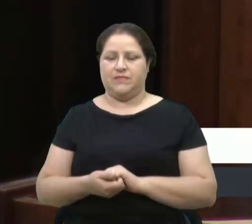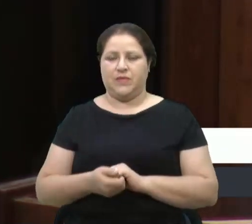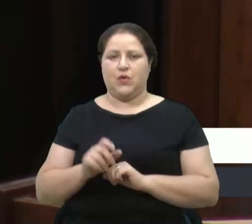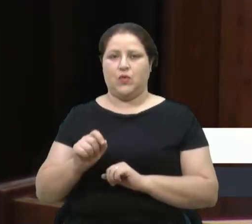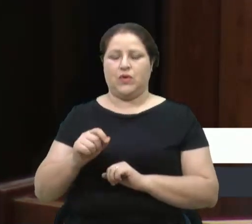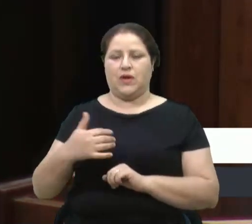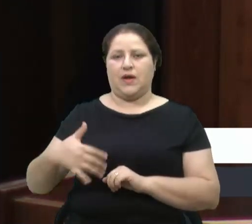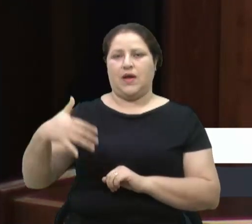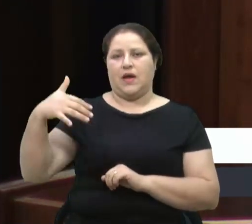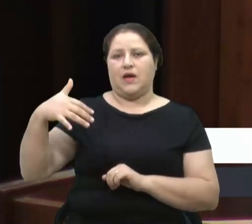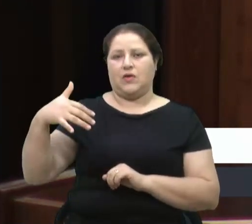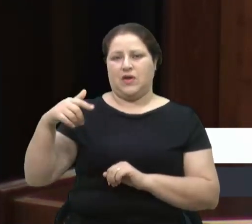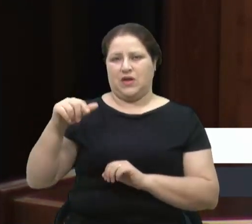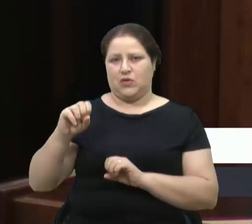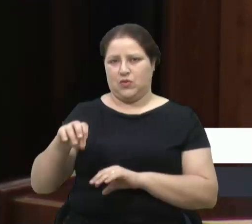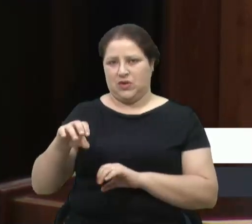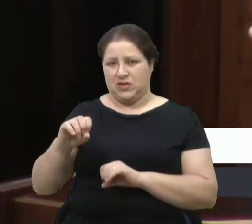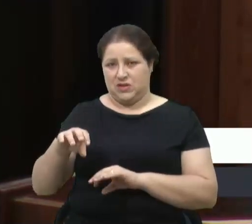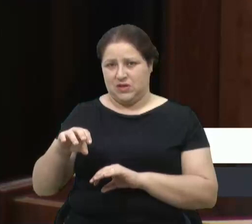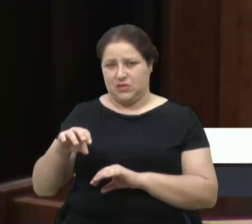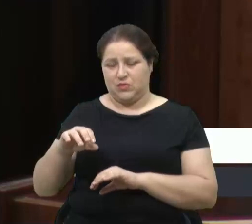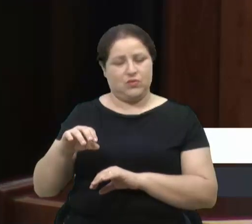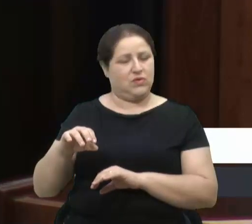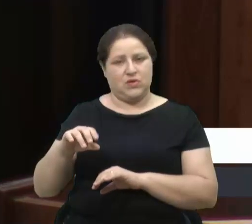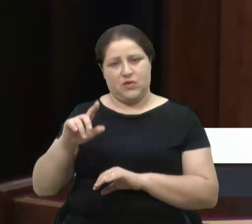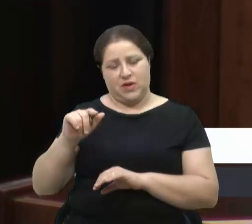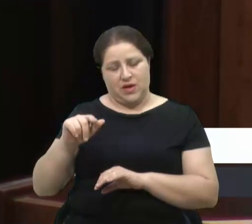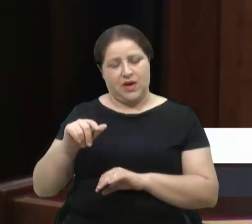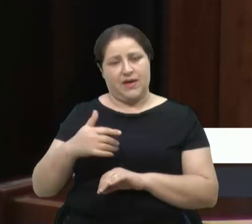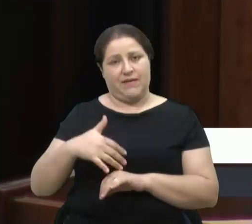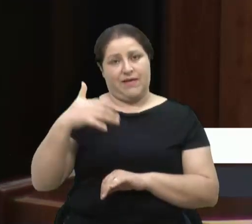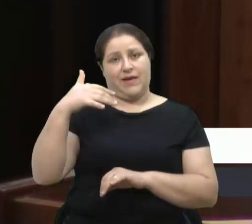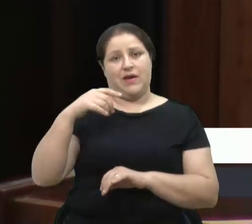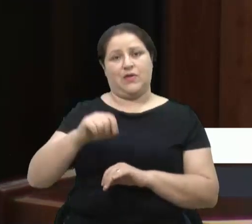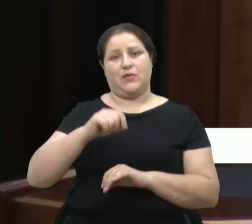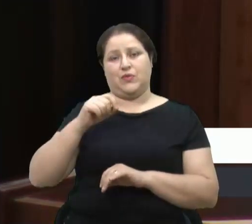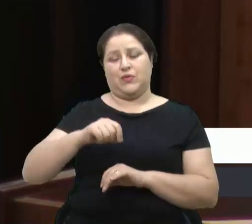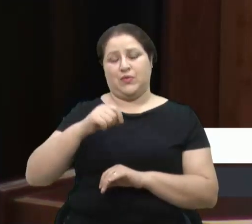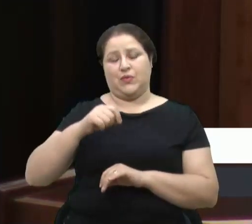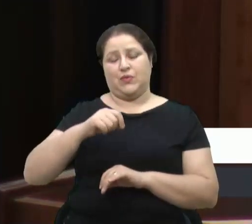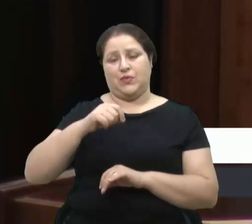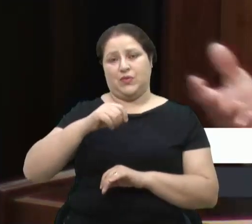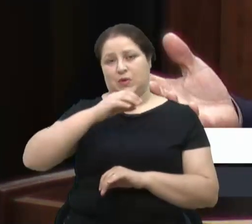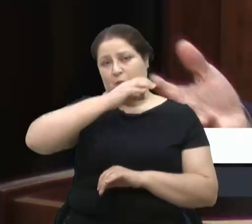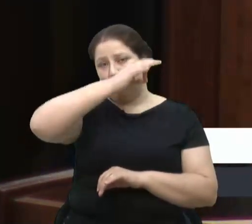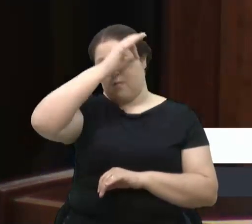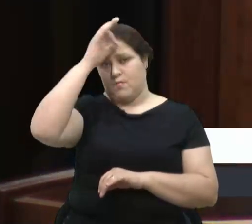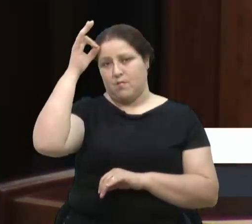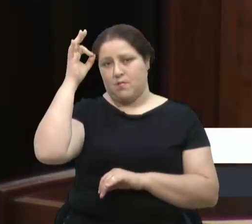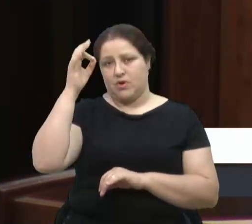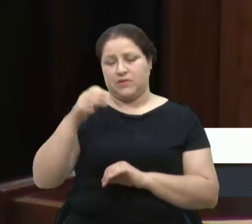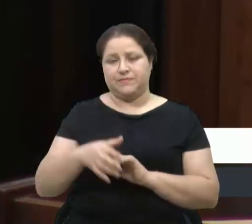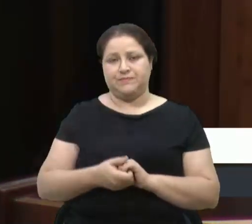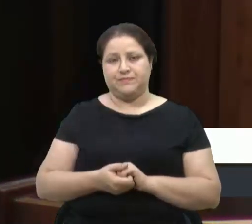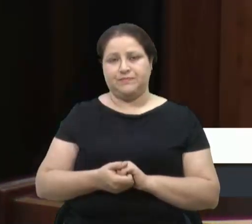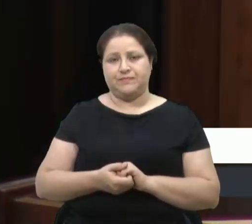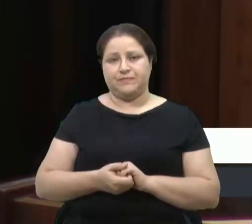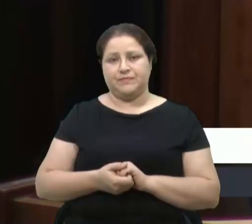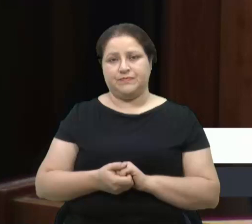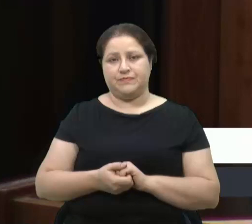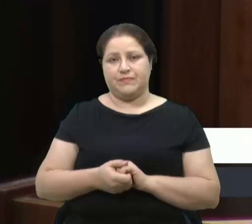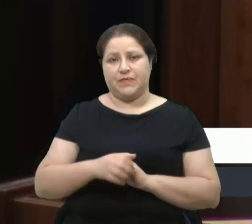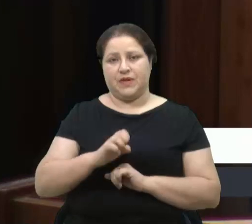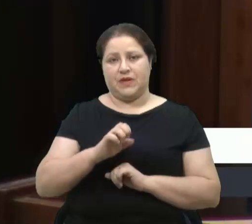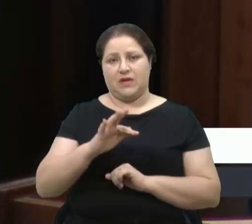não é a educação e sim a ignorância Então viva essa serra muitos anos de vida contamos com vocês